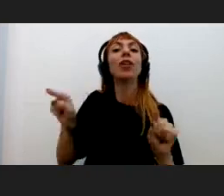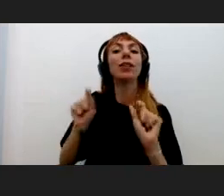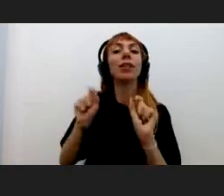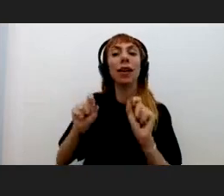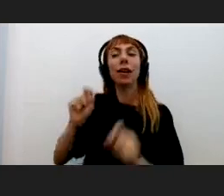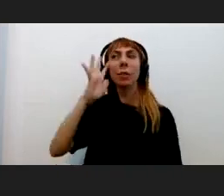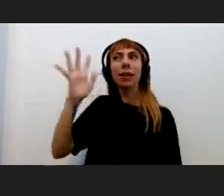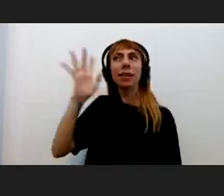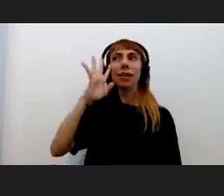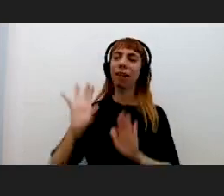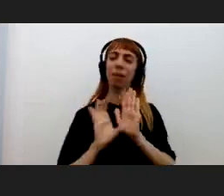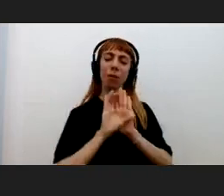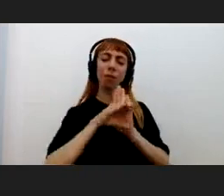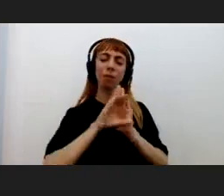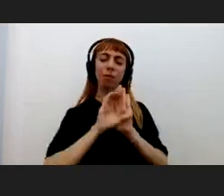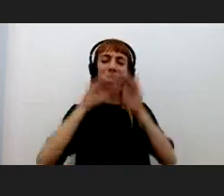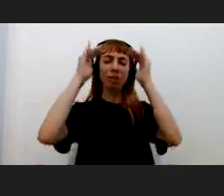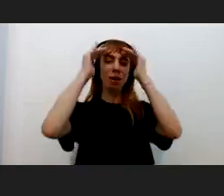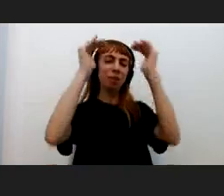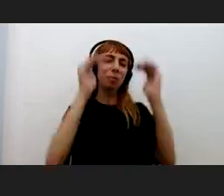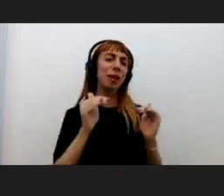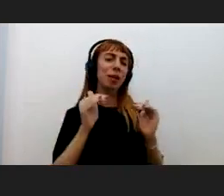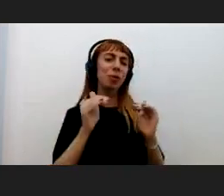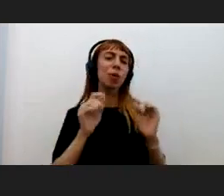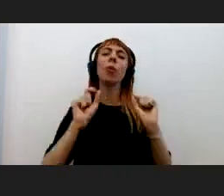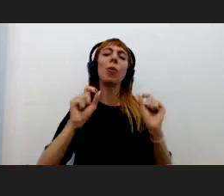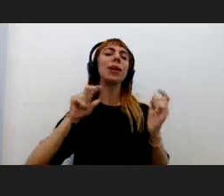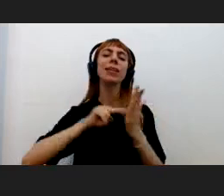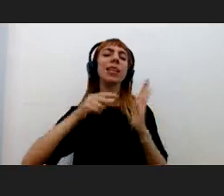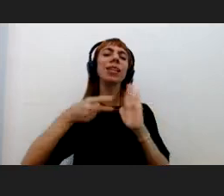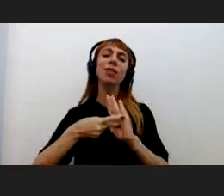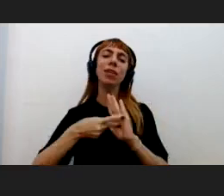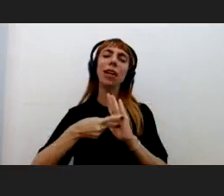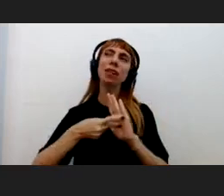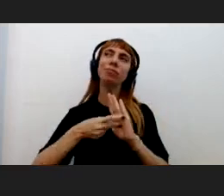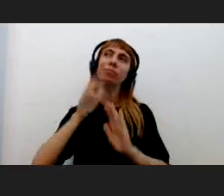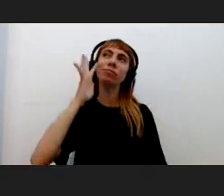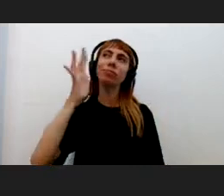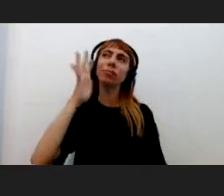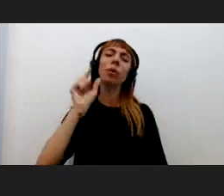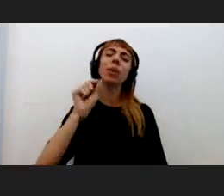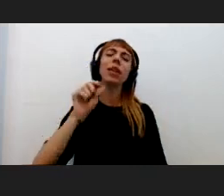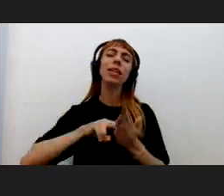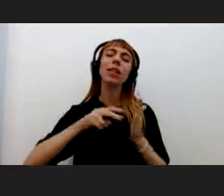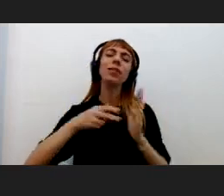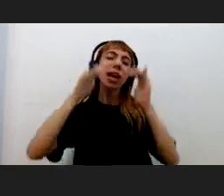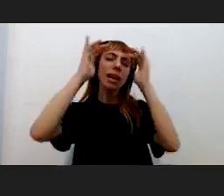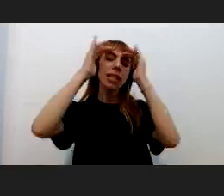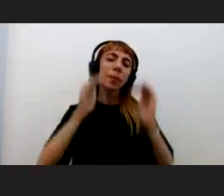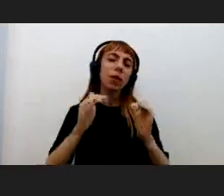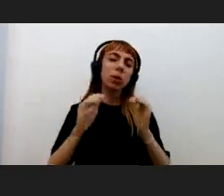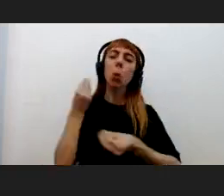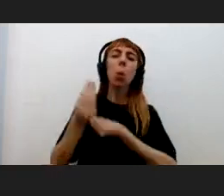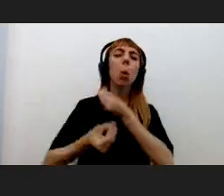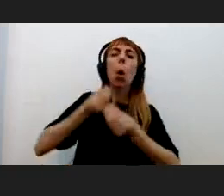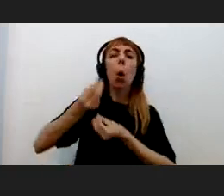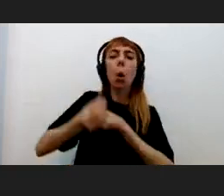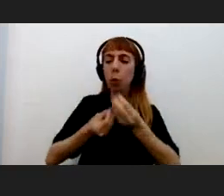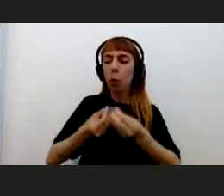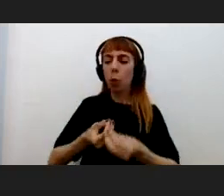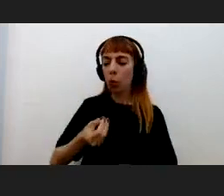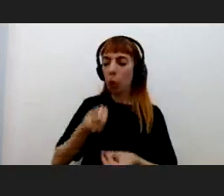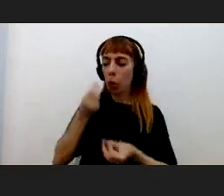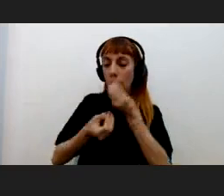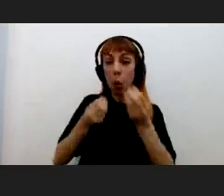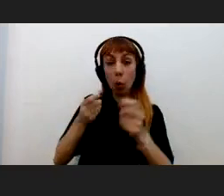como que vocês aprenderam a significar. O que é respeito? para cada um de vocês? O que a história